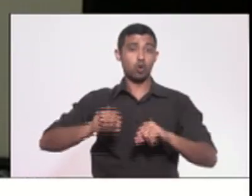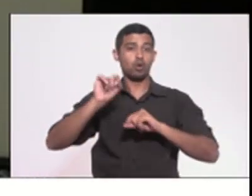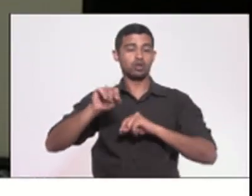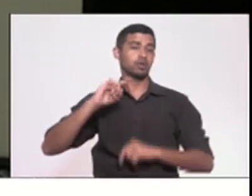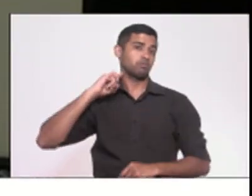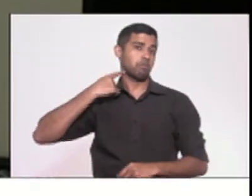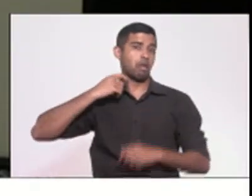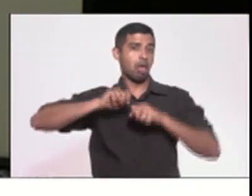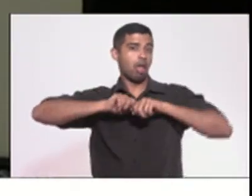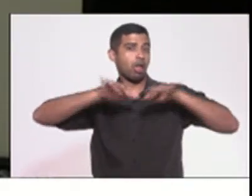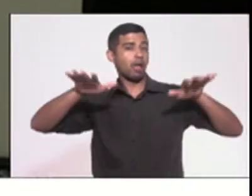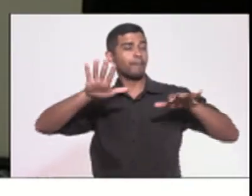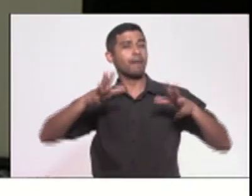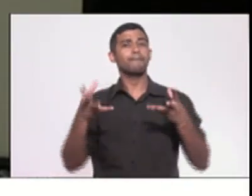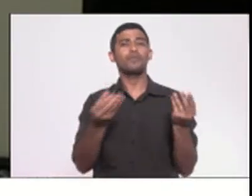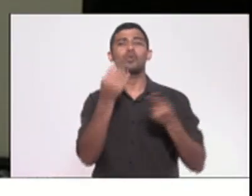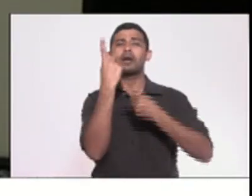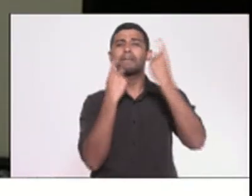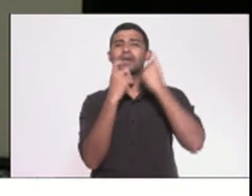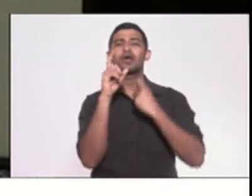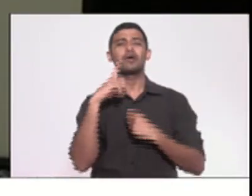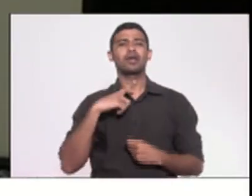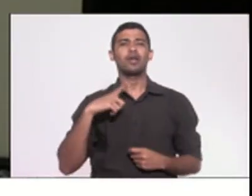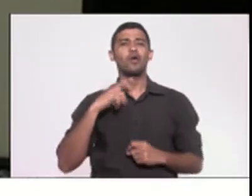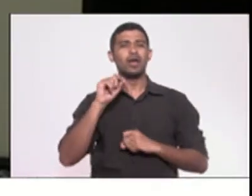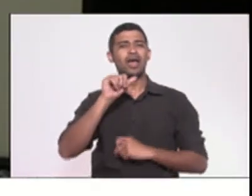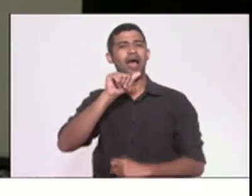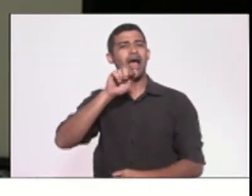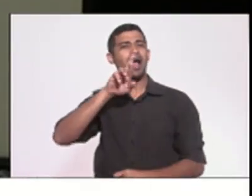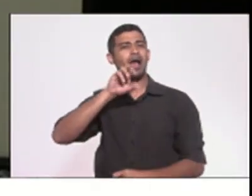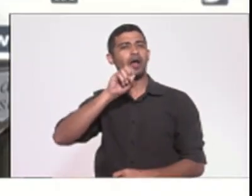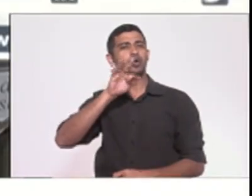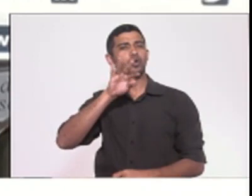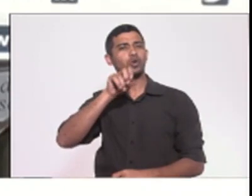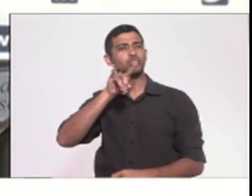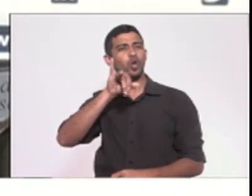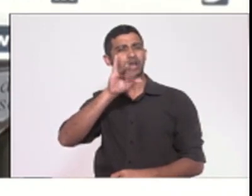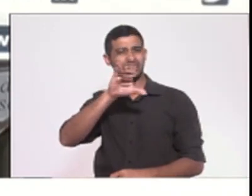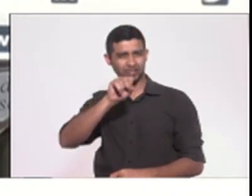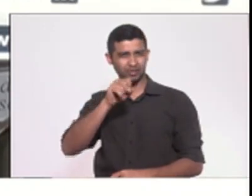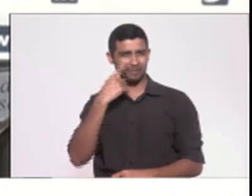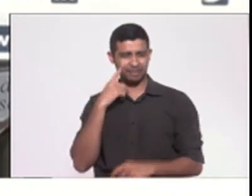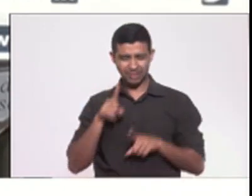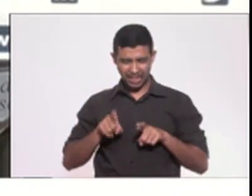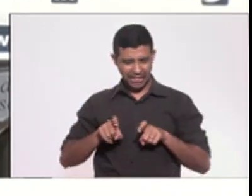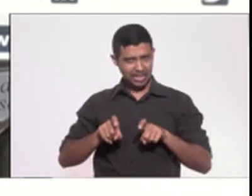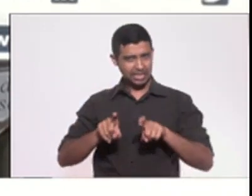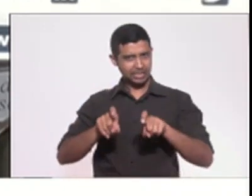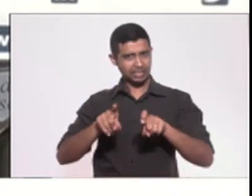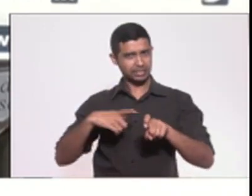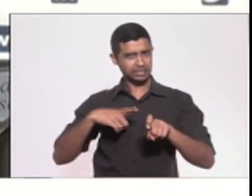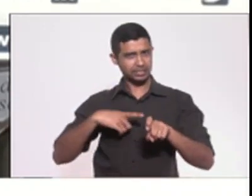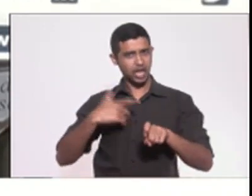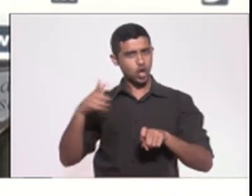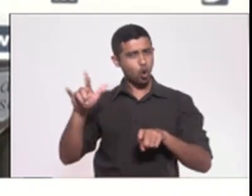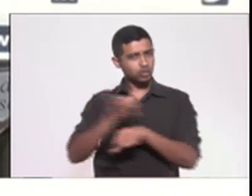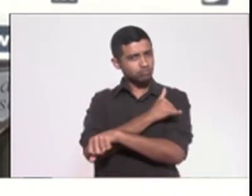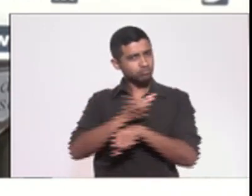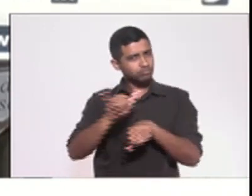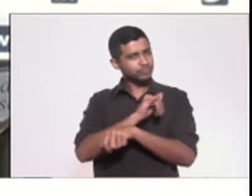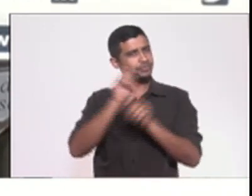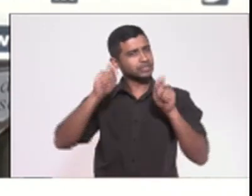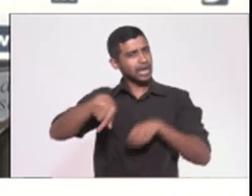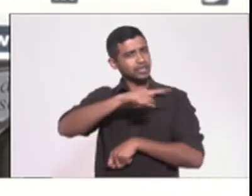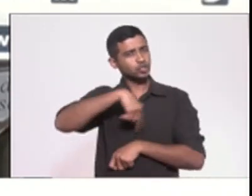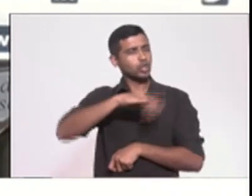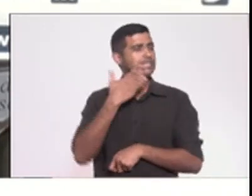questão dos agrotóxicos, né, dos pesticidas. Existem alternativas biológicas para a gente